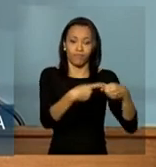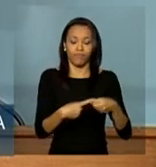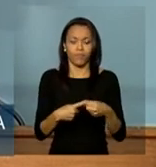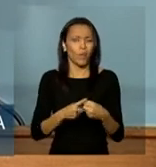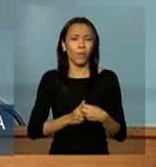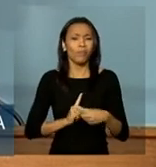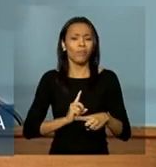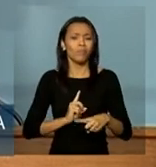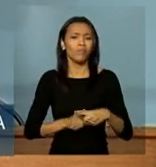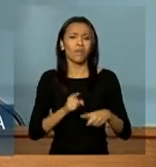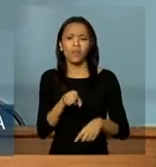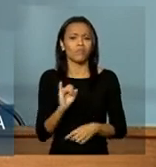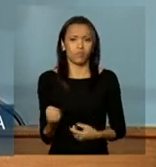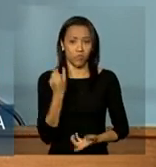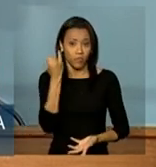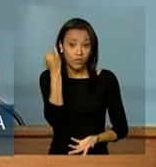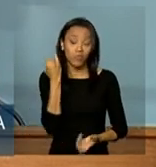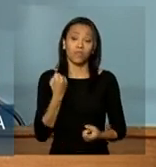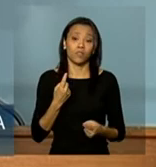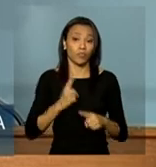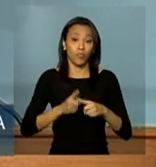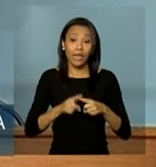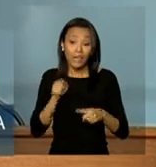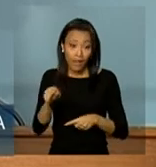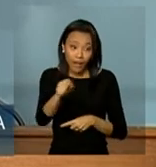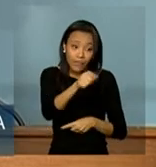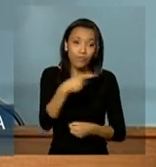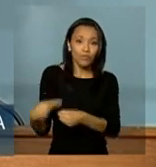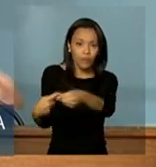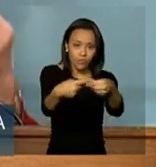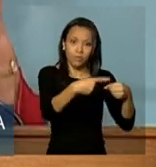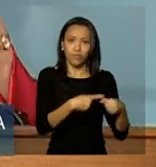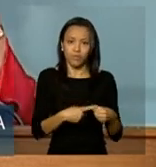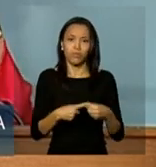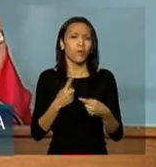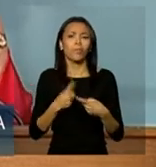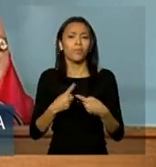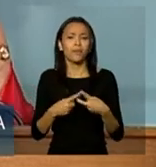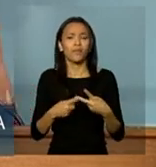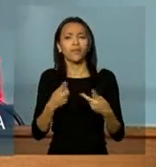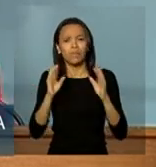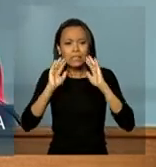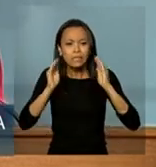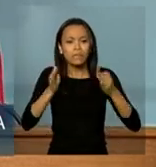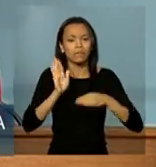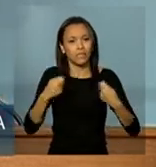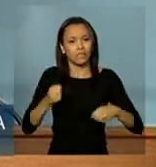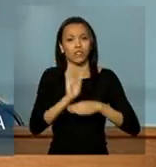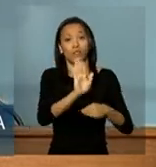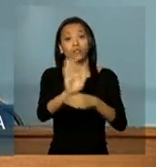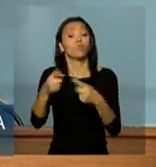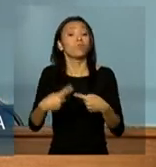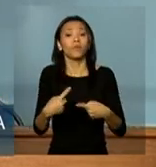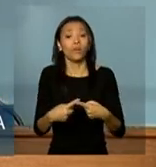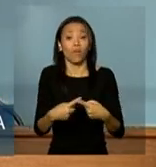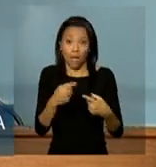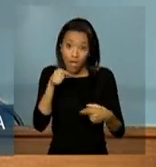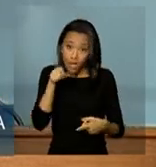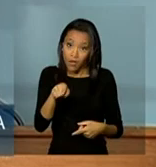Por que que é importante? Por que que esses municípios têm de ser considerados? Por que que eles têm de ser ajudados? Porque eles